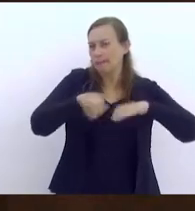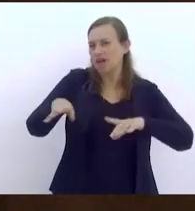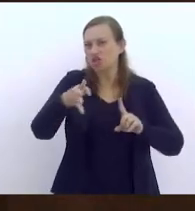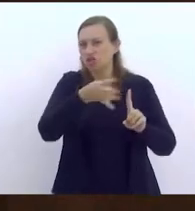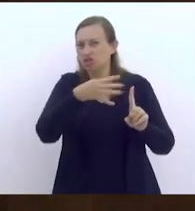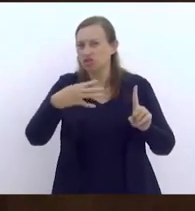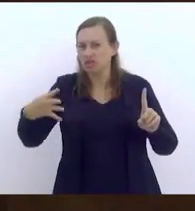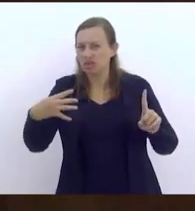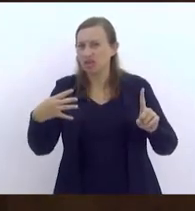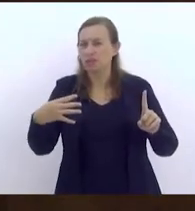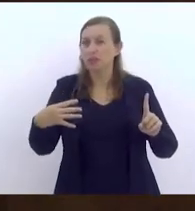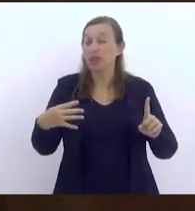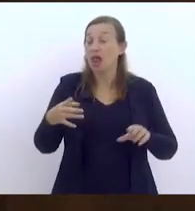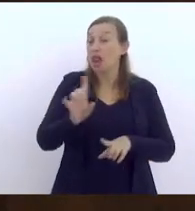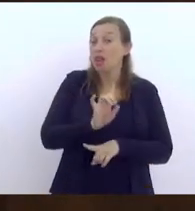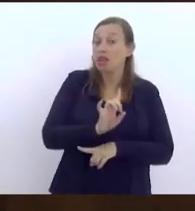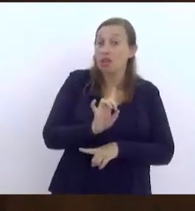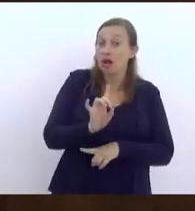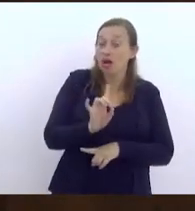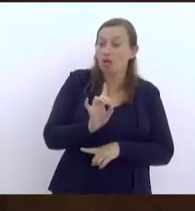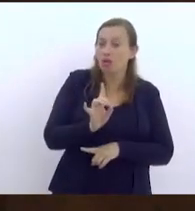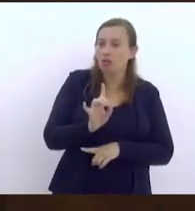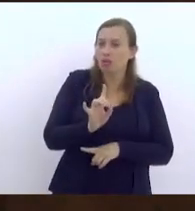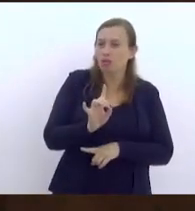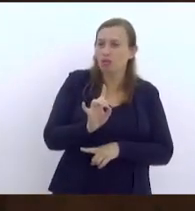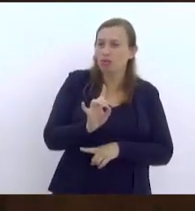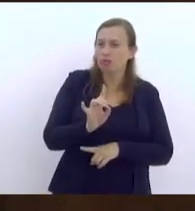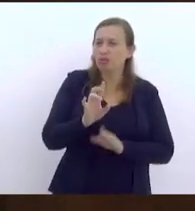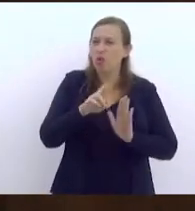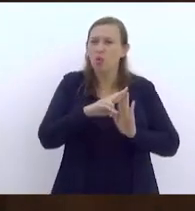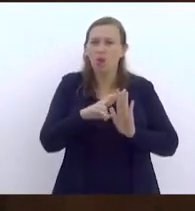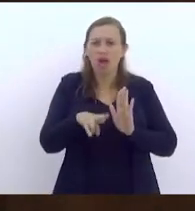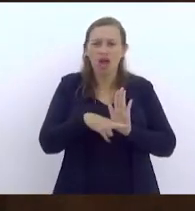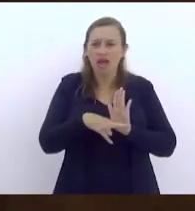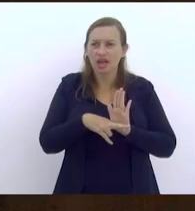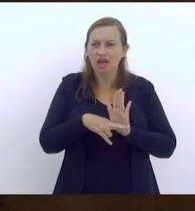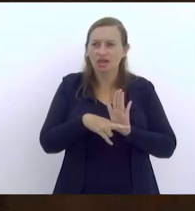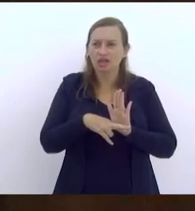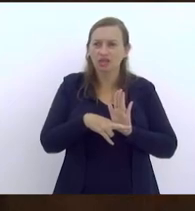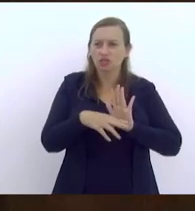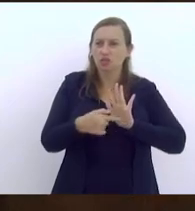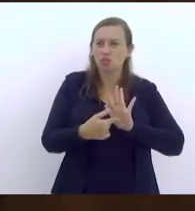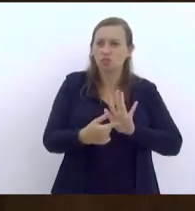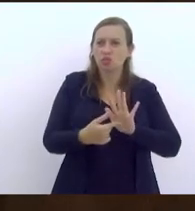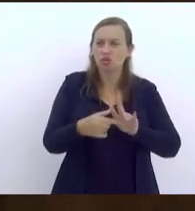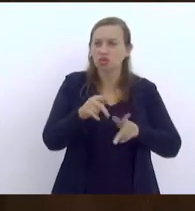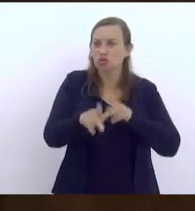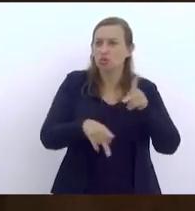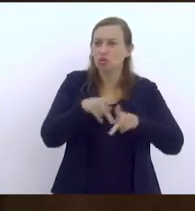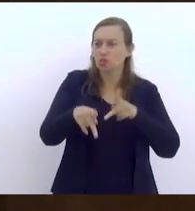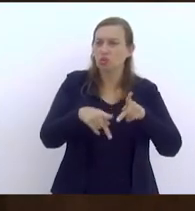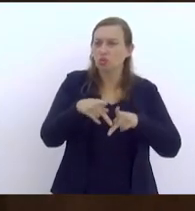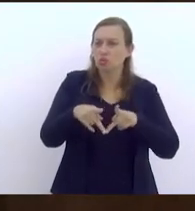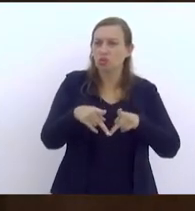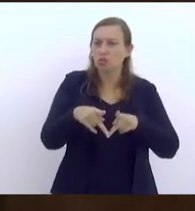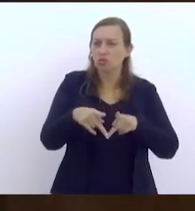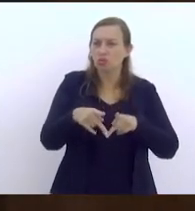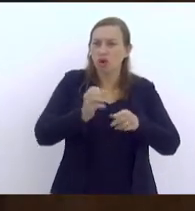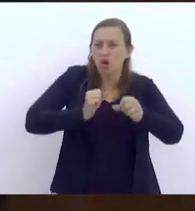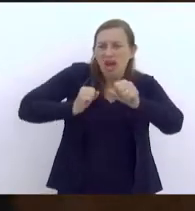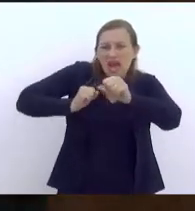LGBTQIA+, elas não, ou via de regra, não vêm a público para repudiar os